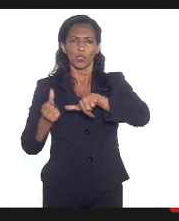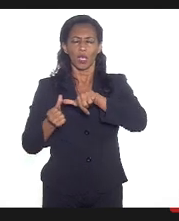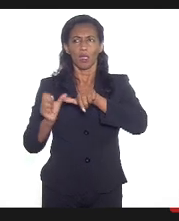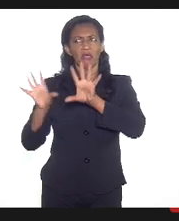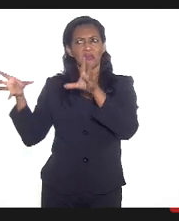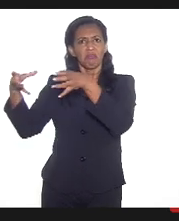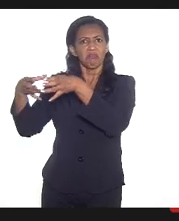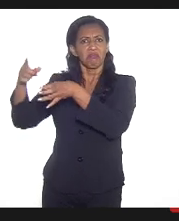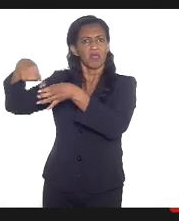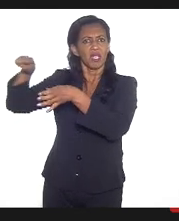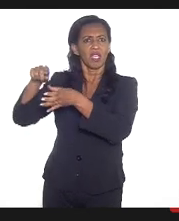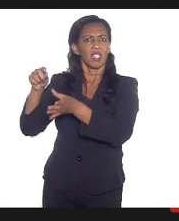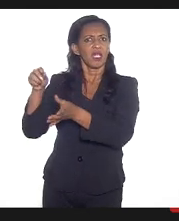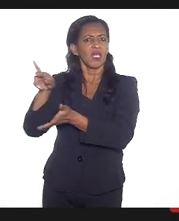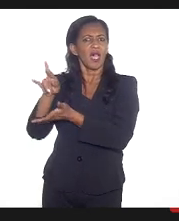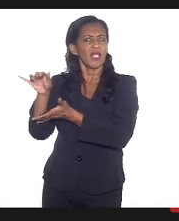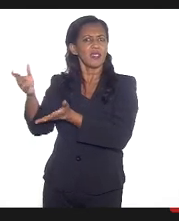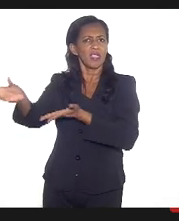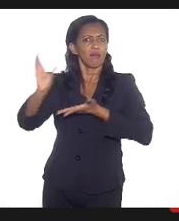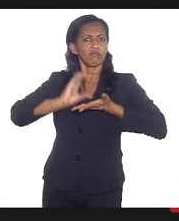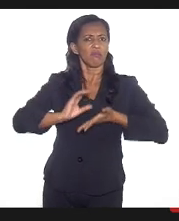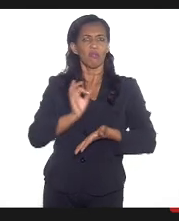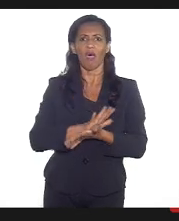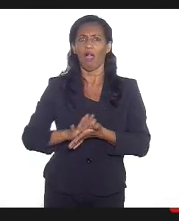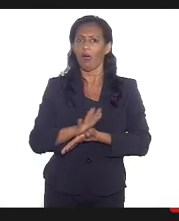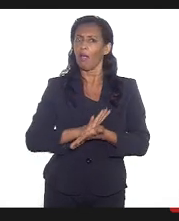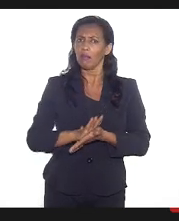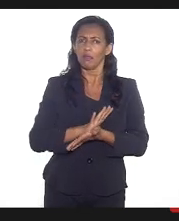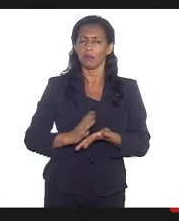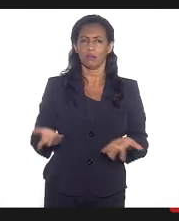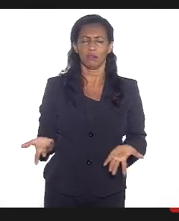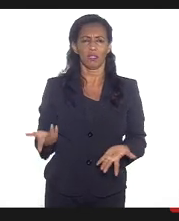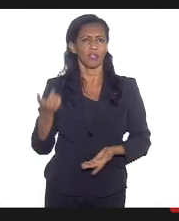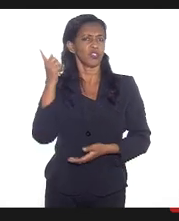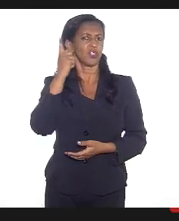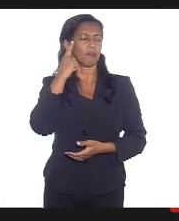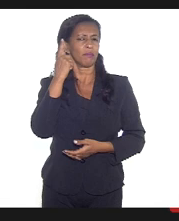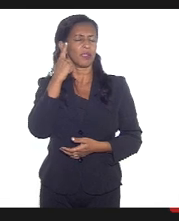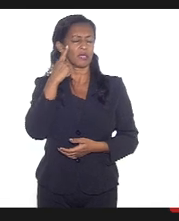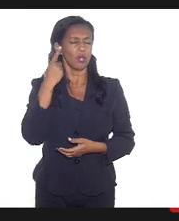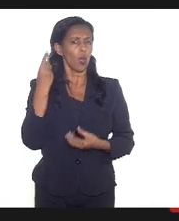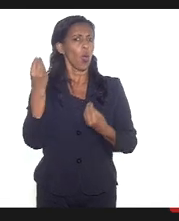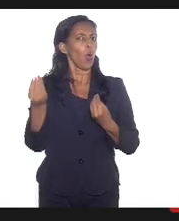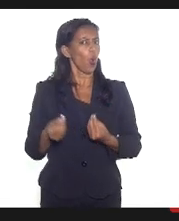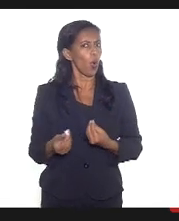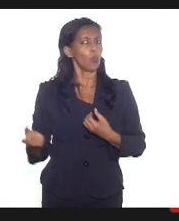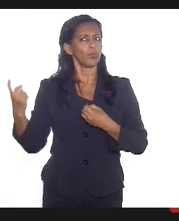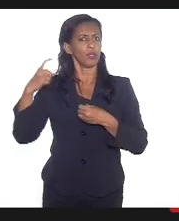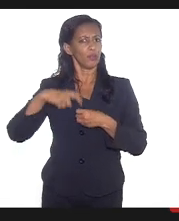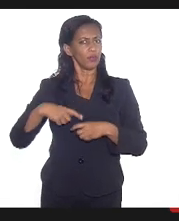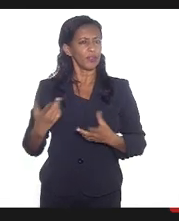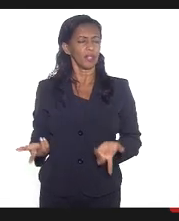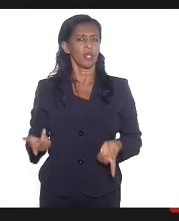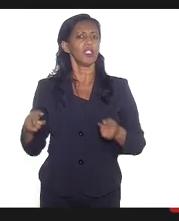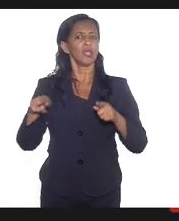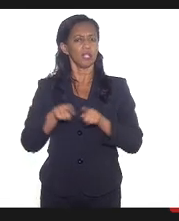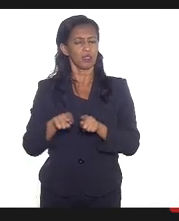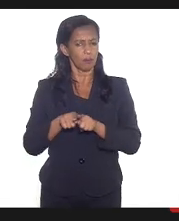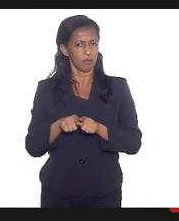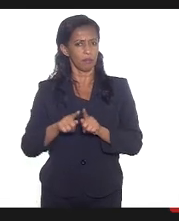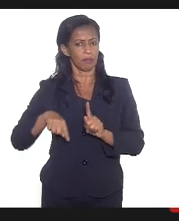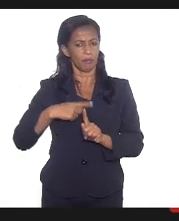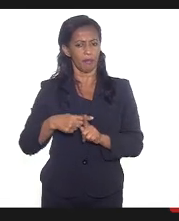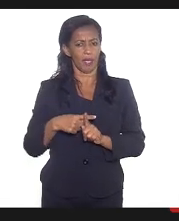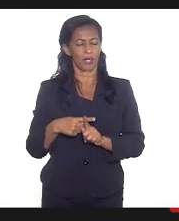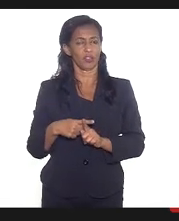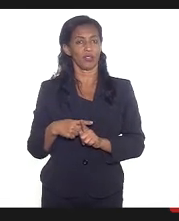e a receita não vem para o Rio de Janeiro. Então, a gente está pensando assim, como trazer isso e mais, deputados, a